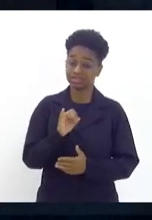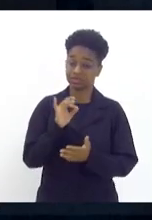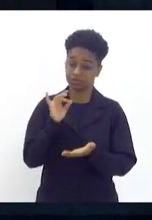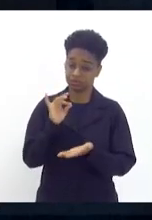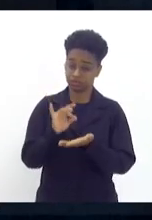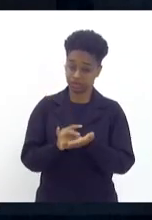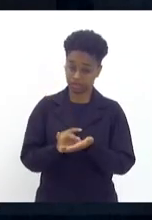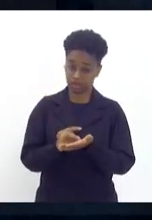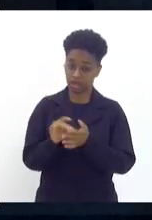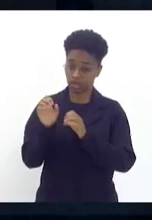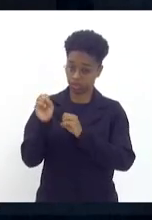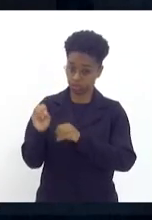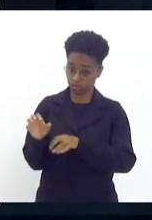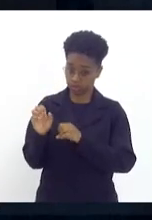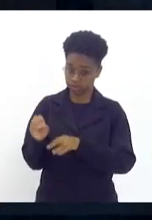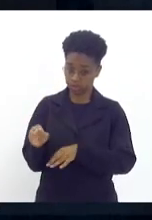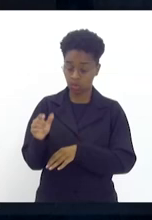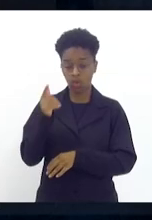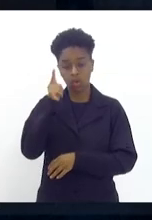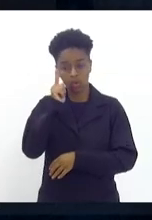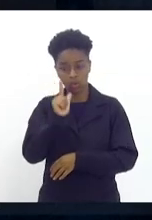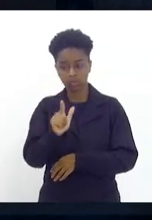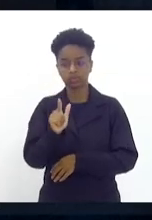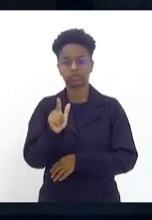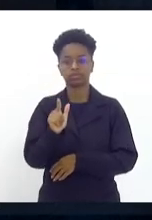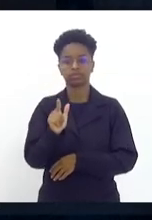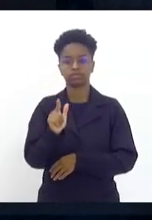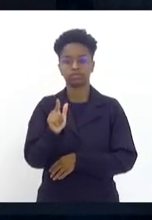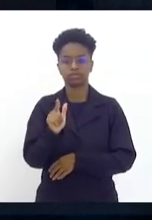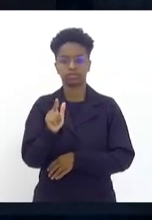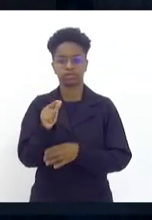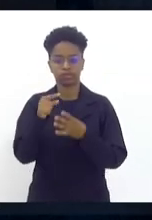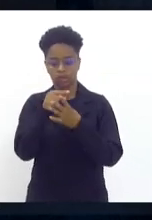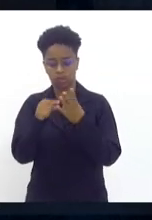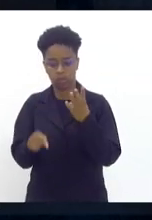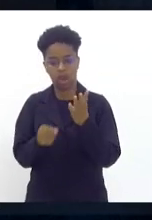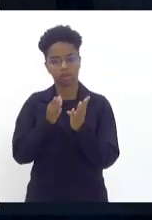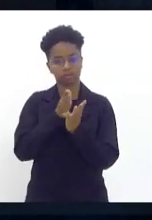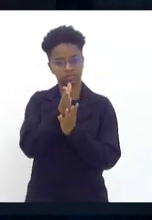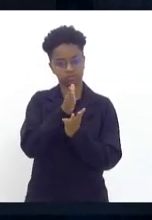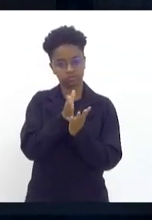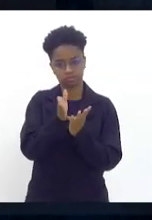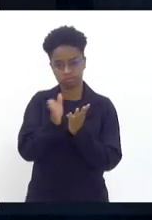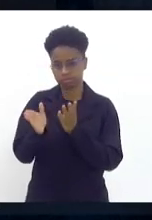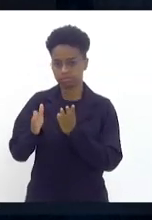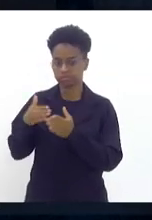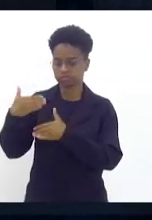uma educação, ele vai perpassar pelas quatro dimensões